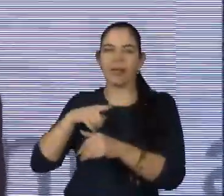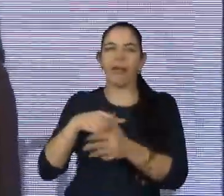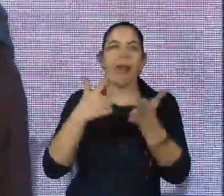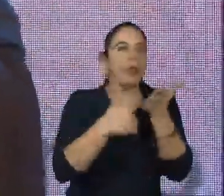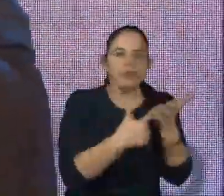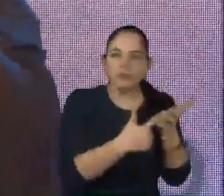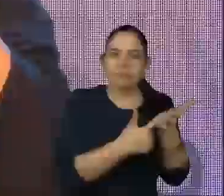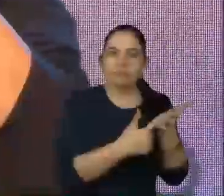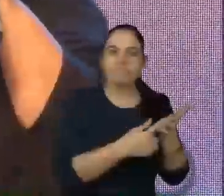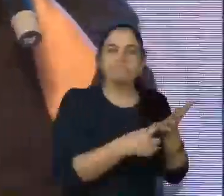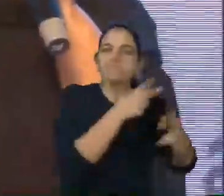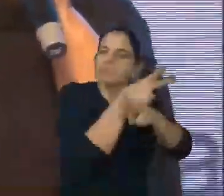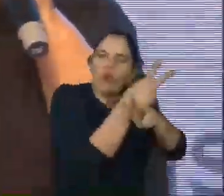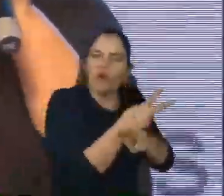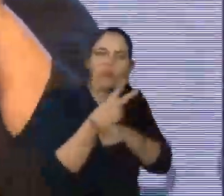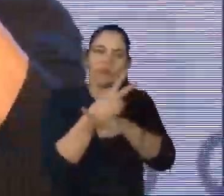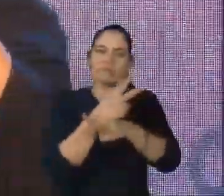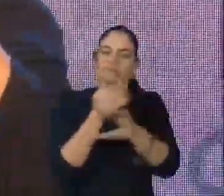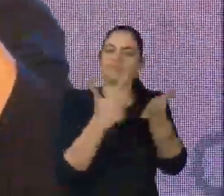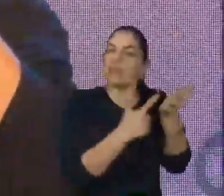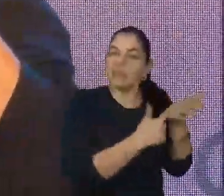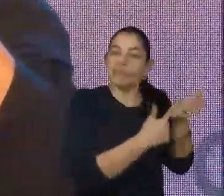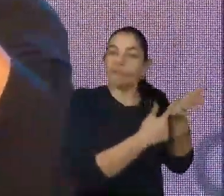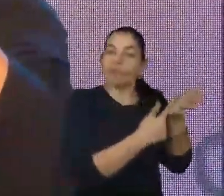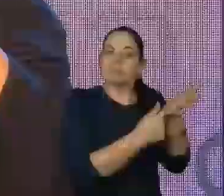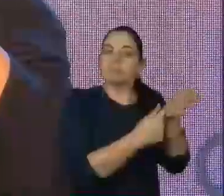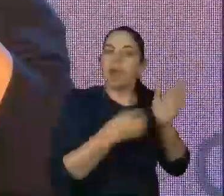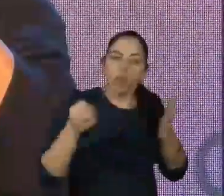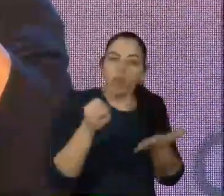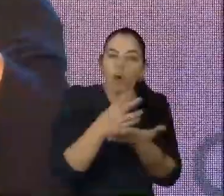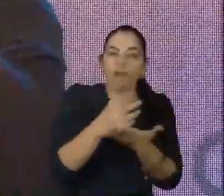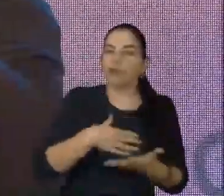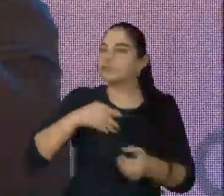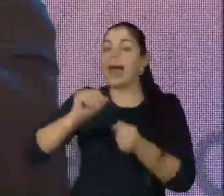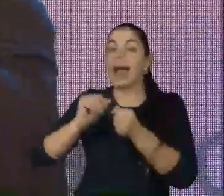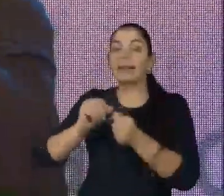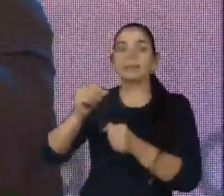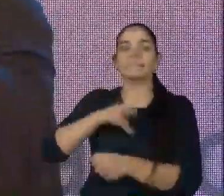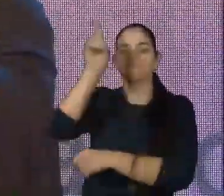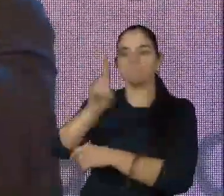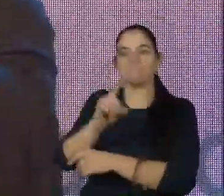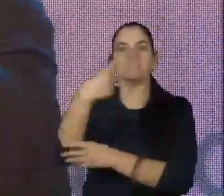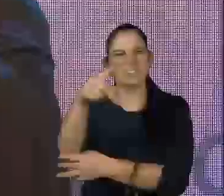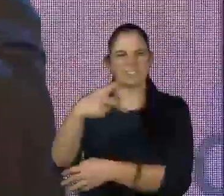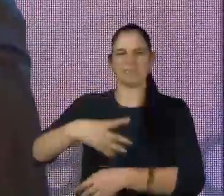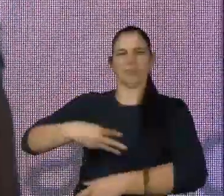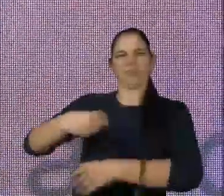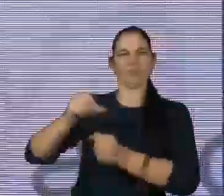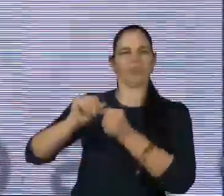Livros. Procurem livros atualizados sobre o diagnóstico do filho de vocês. Não fiquem olhando aquilo que é